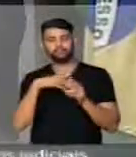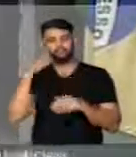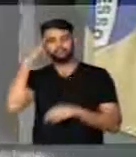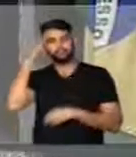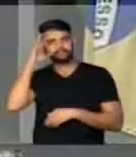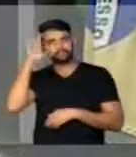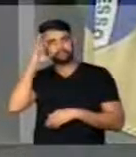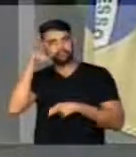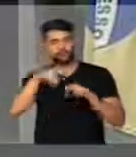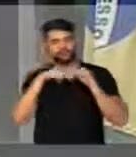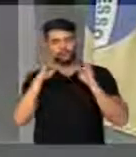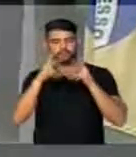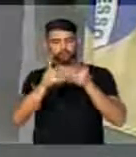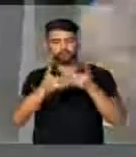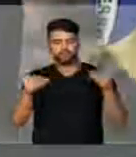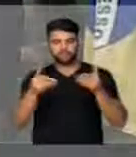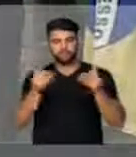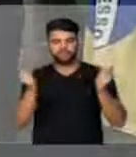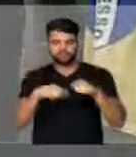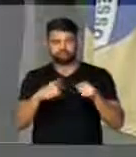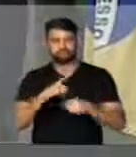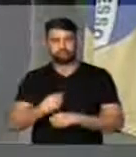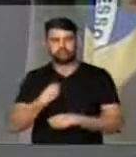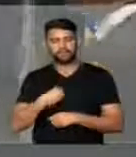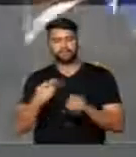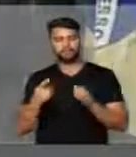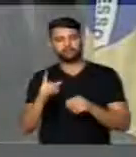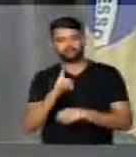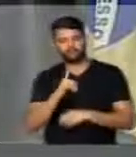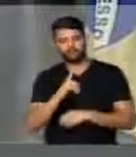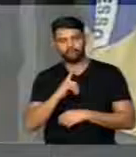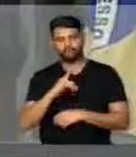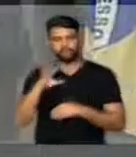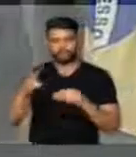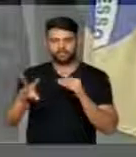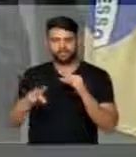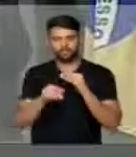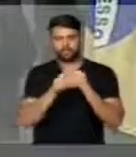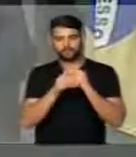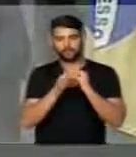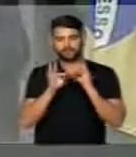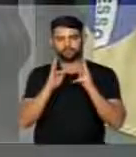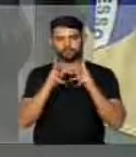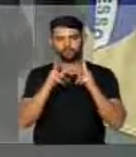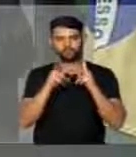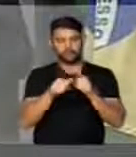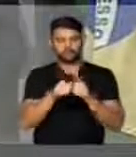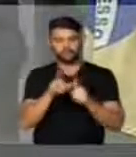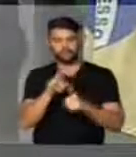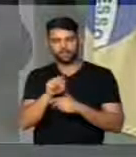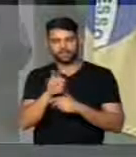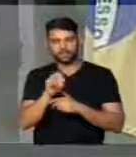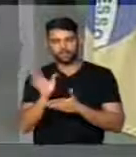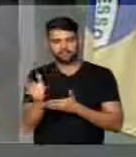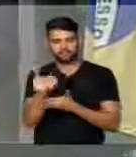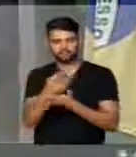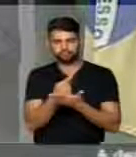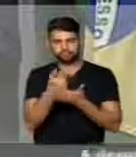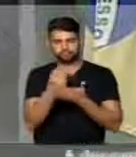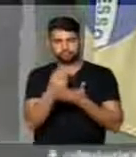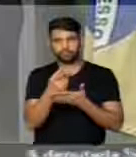Pensou-se, apesar de tudo isso, que se poderia ter uma vinculação total das receitas